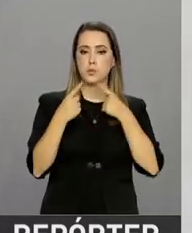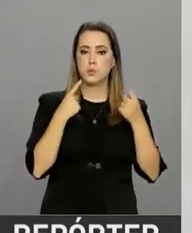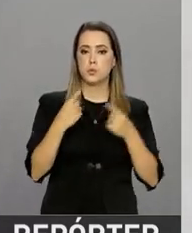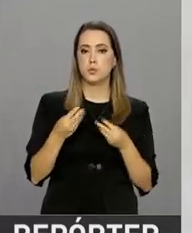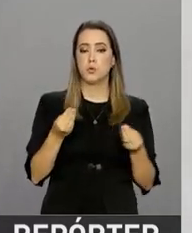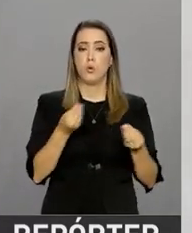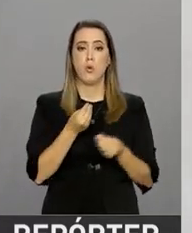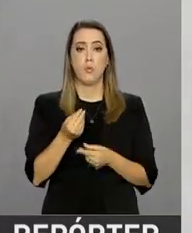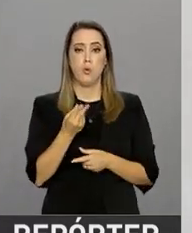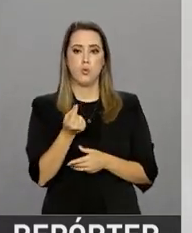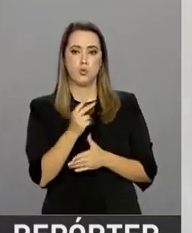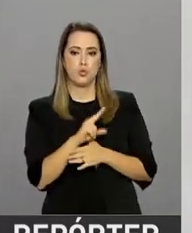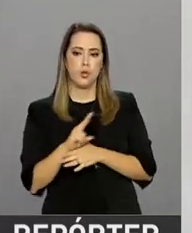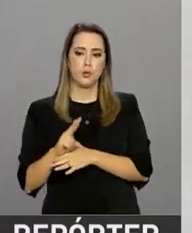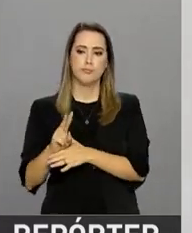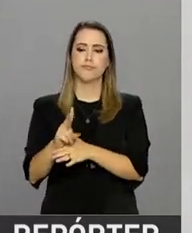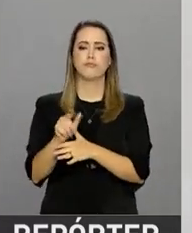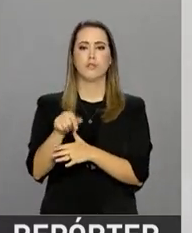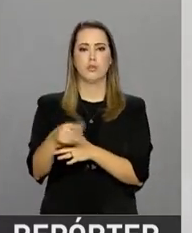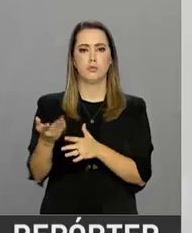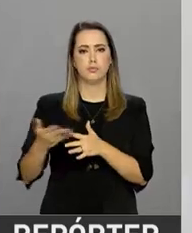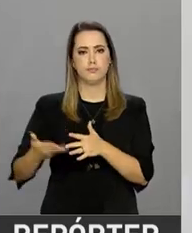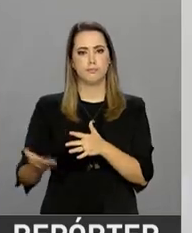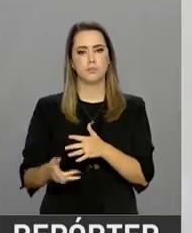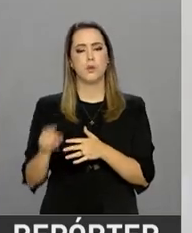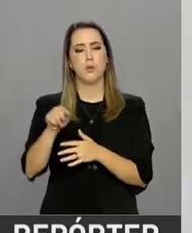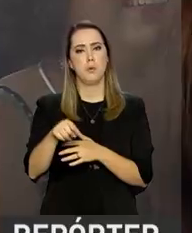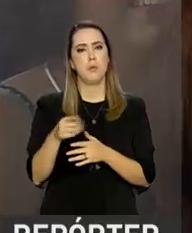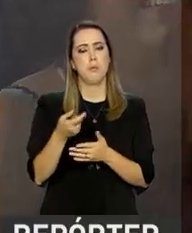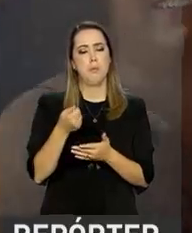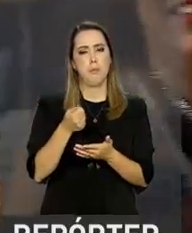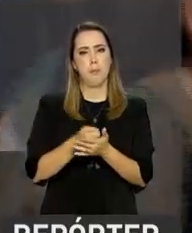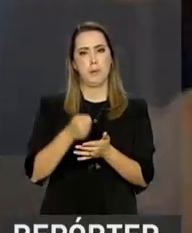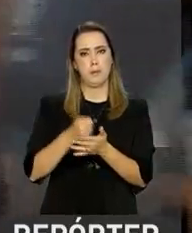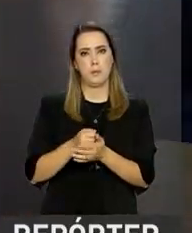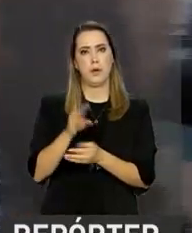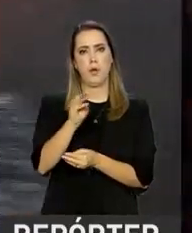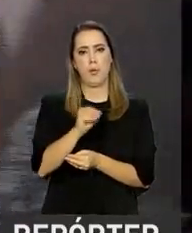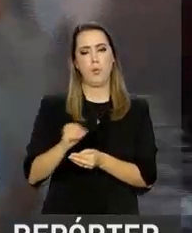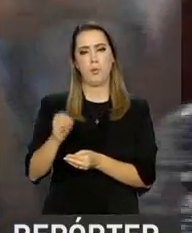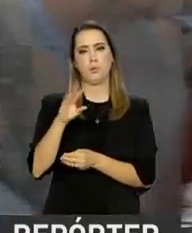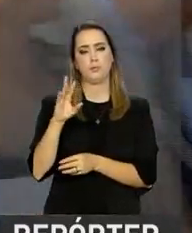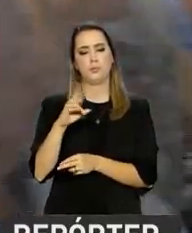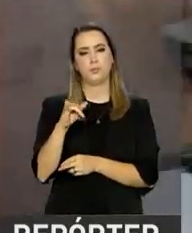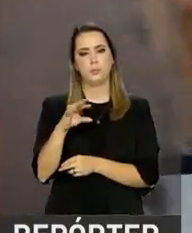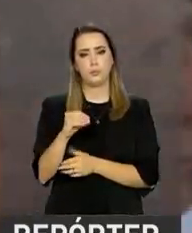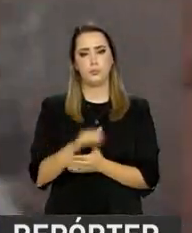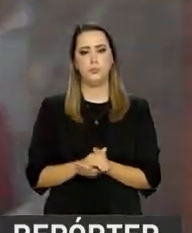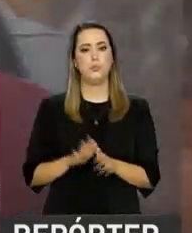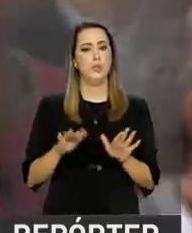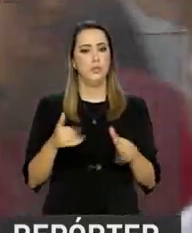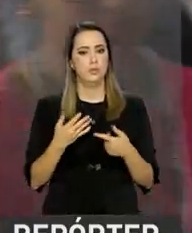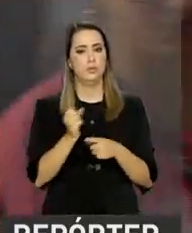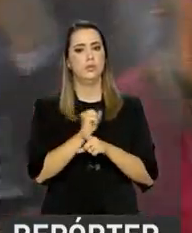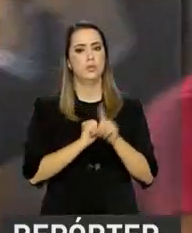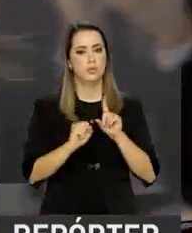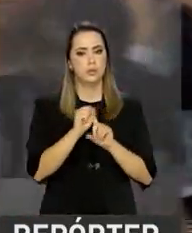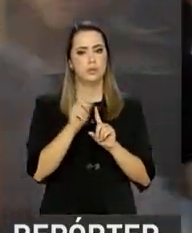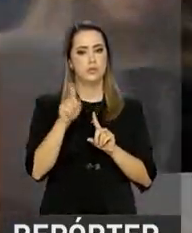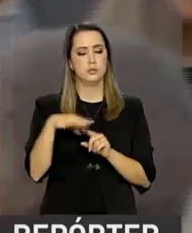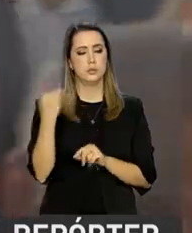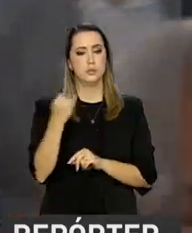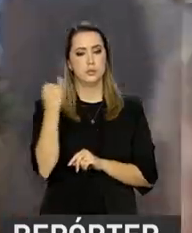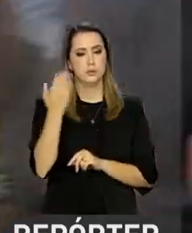sobre financiamento para a revitalização desses rios urbanos. E a participação da comunidade é fundamental na recuperação dos